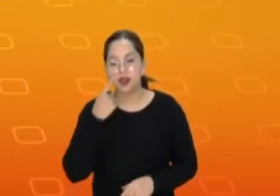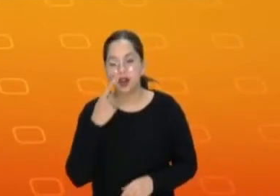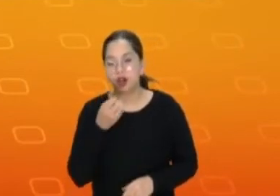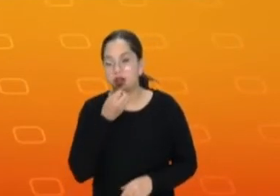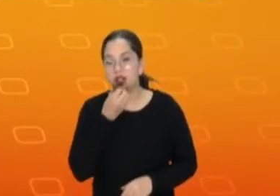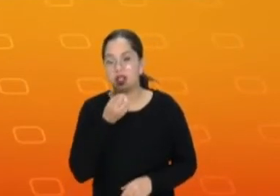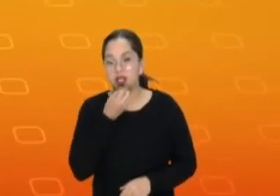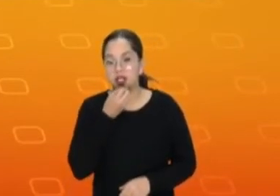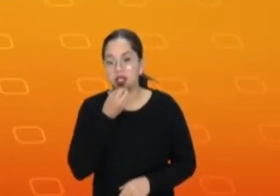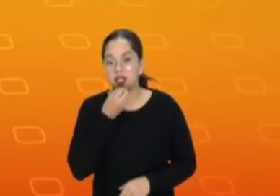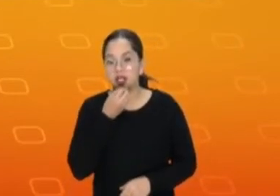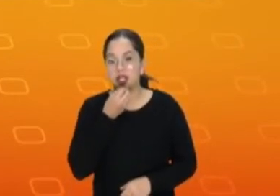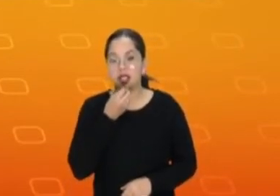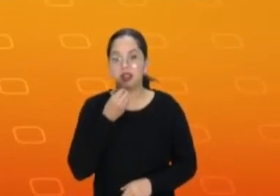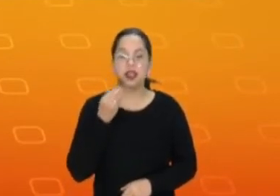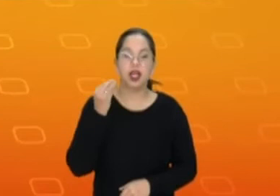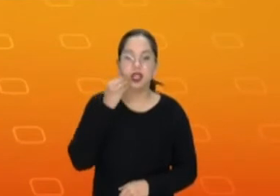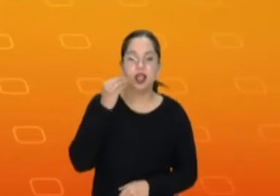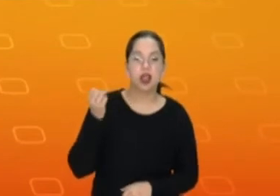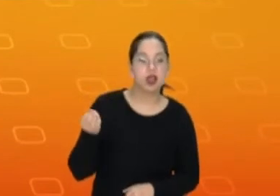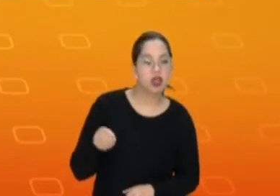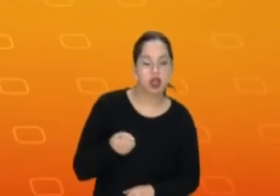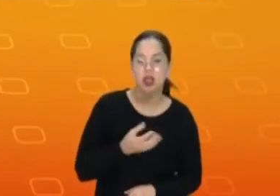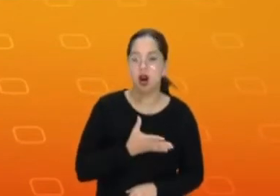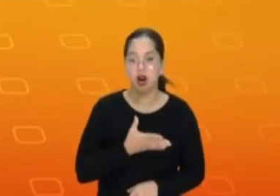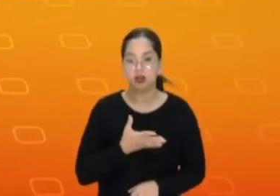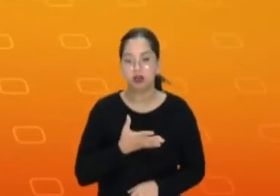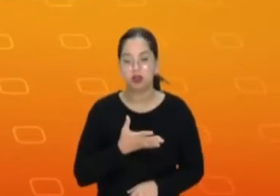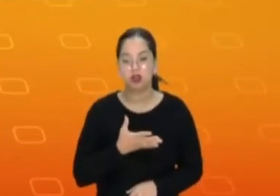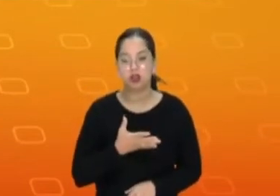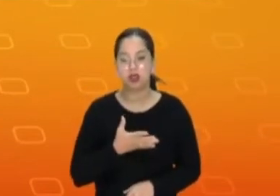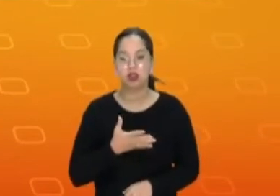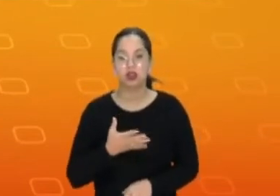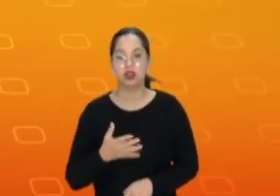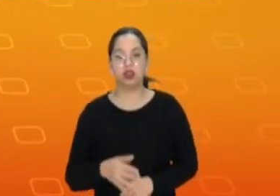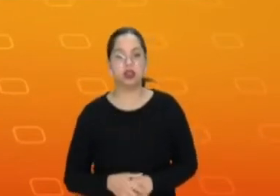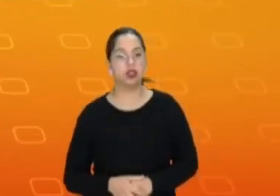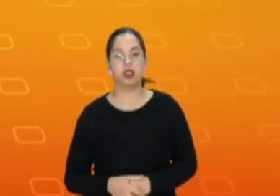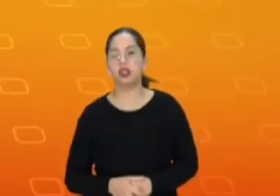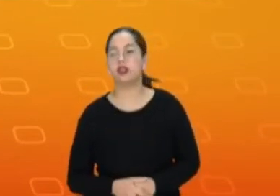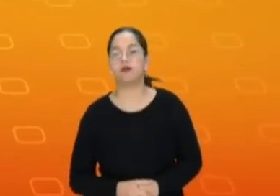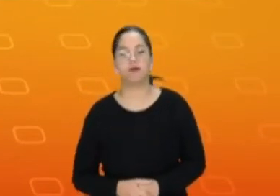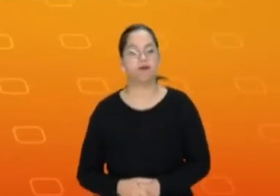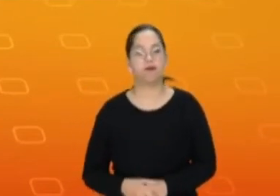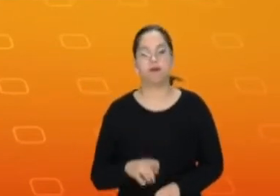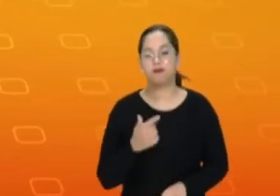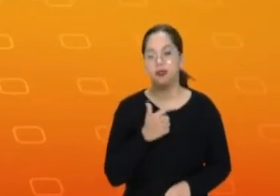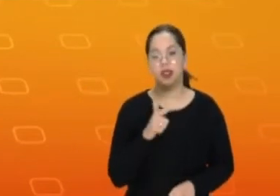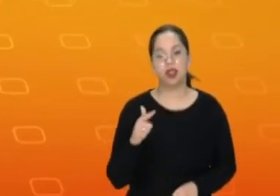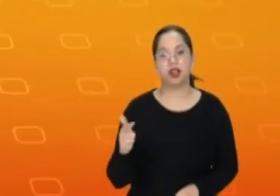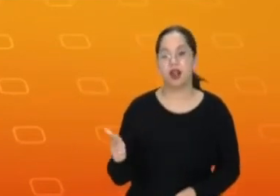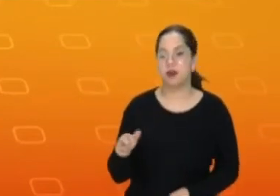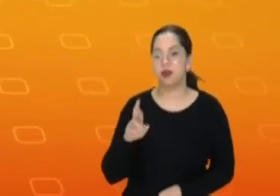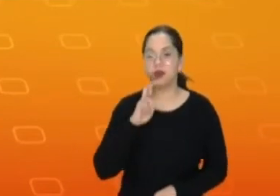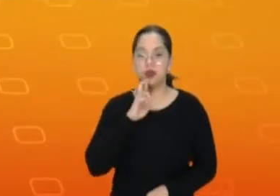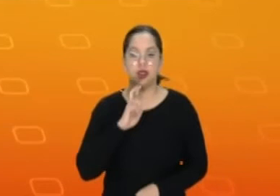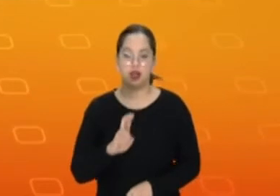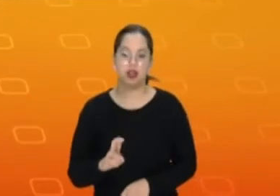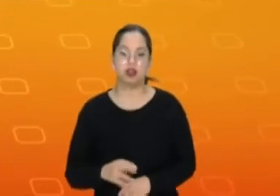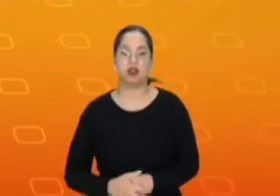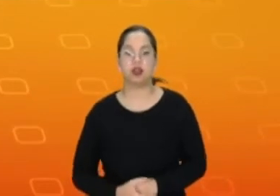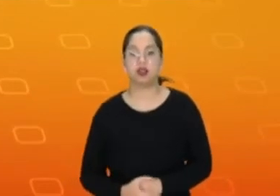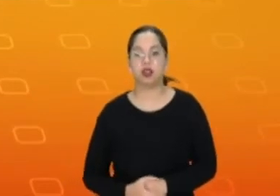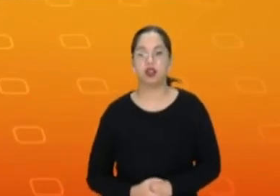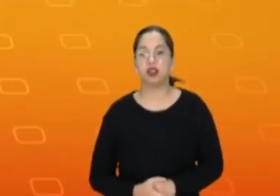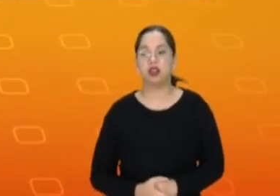tratarem de novos caminhos e propuserem novas alternativas tecnológicas, nós não teremos resultado. Então, sob meu ponto